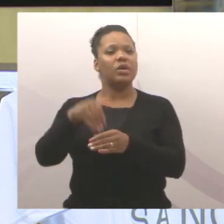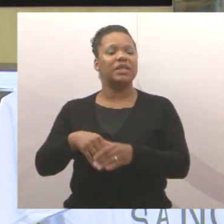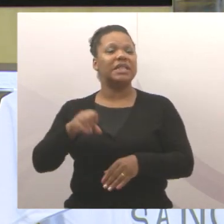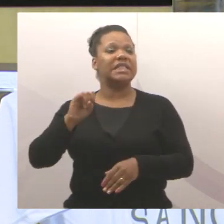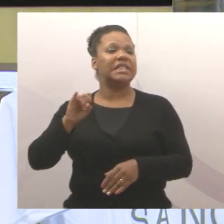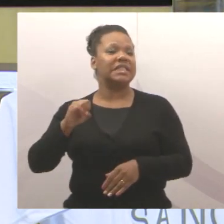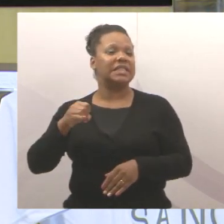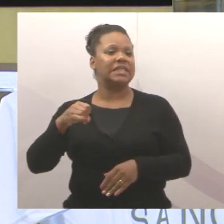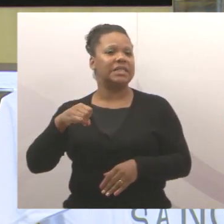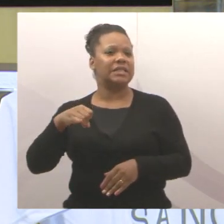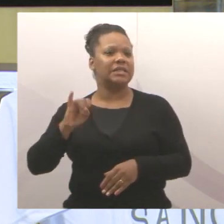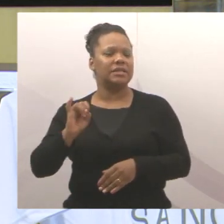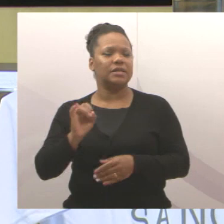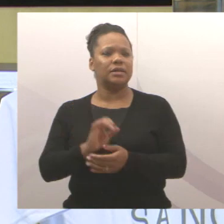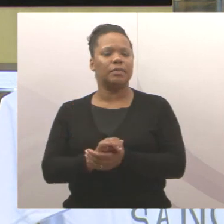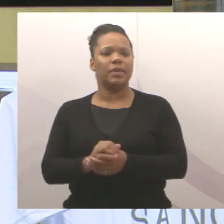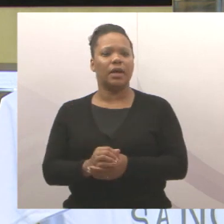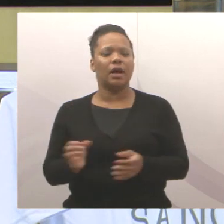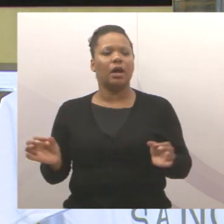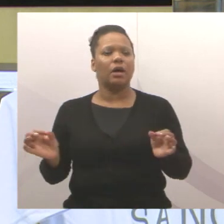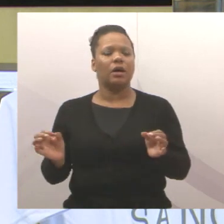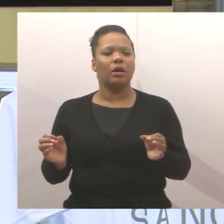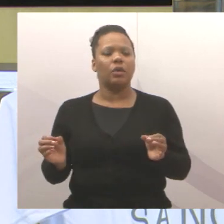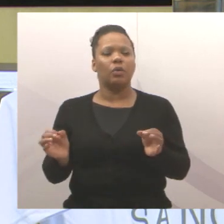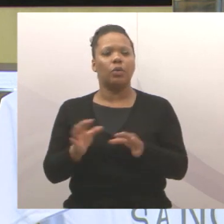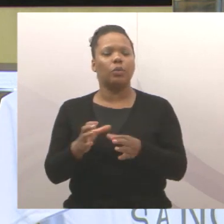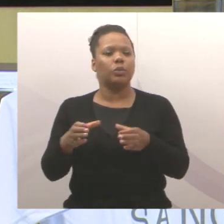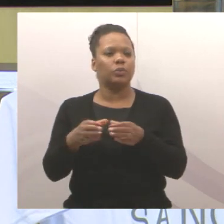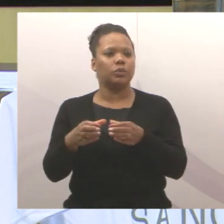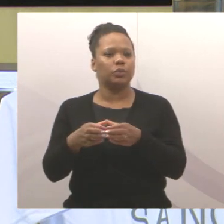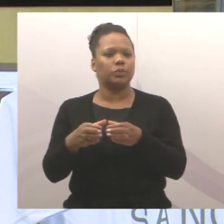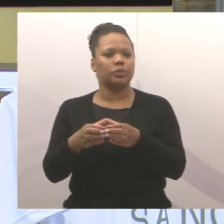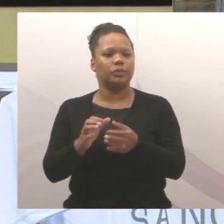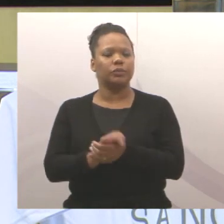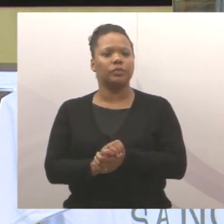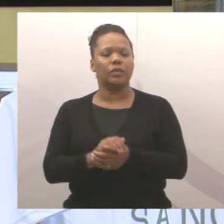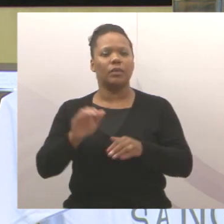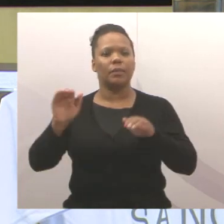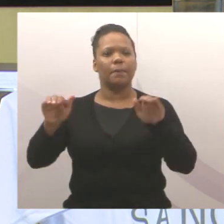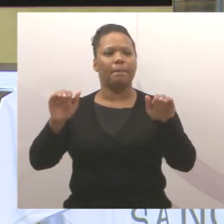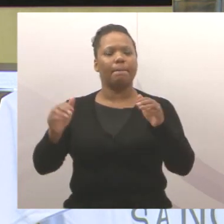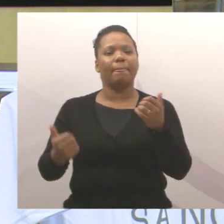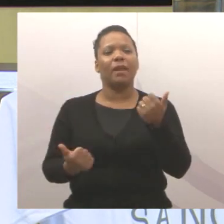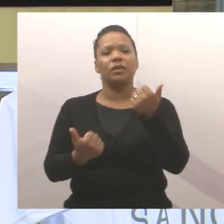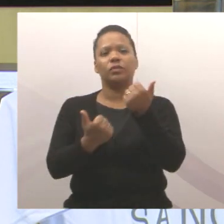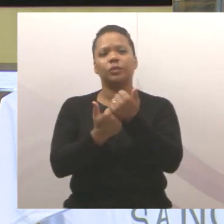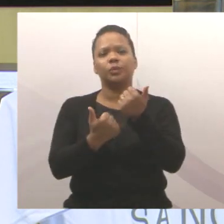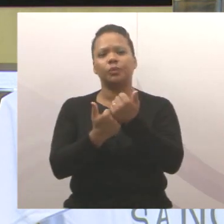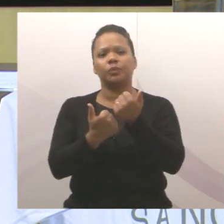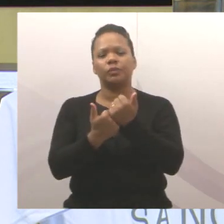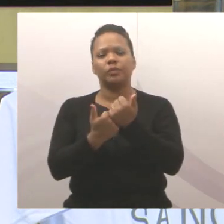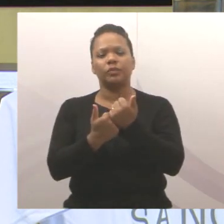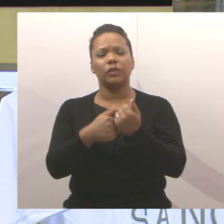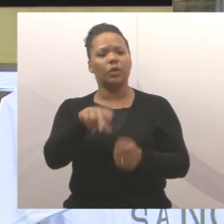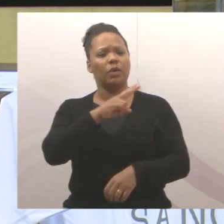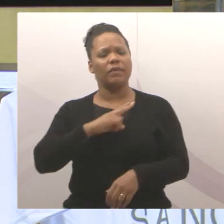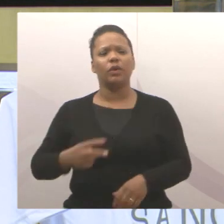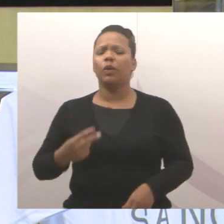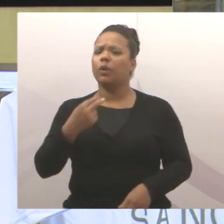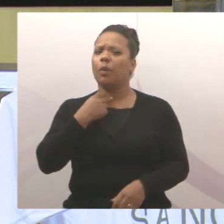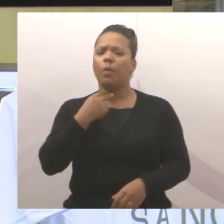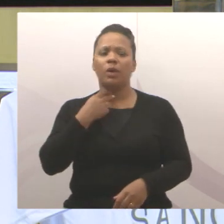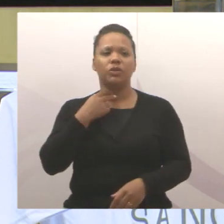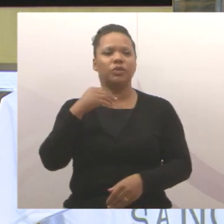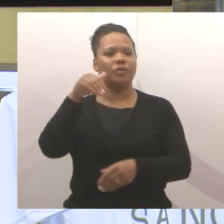para completar o quórum de julgamento. Será convocado o suplente do vereador impedido de votar, o qual